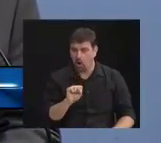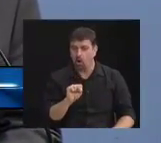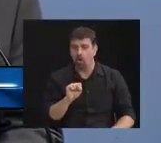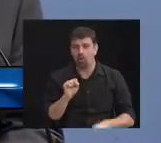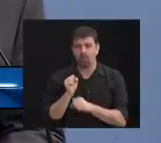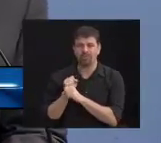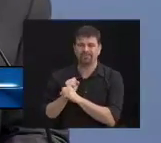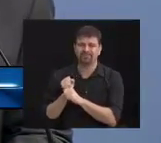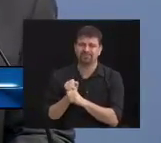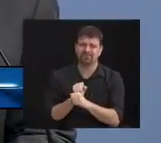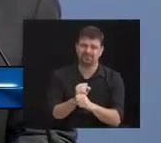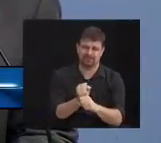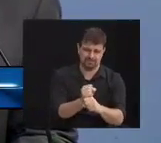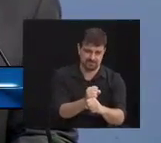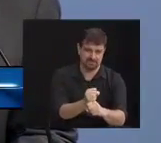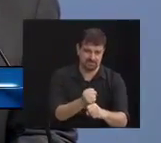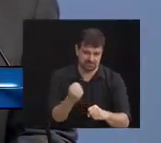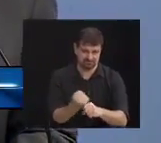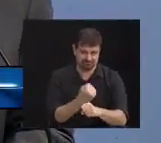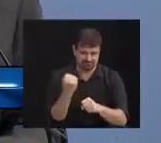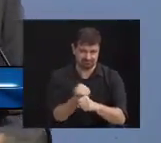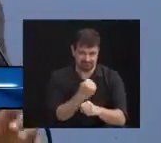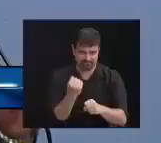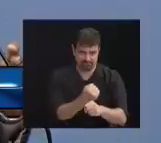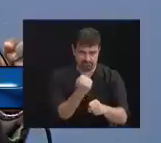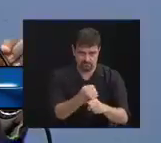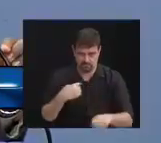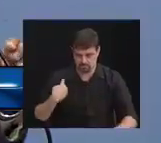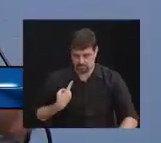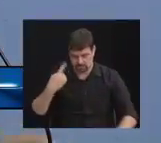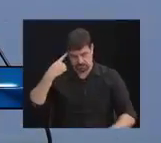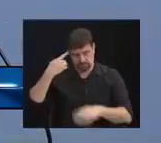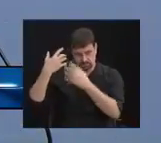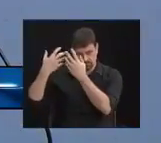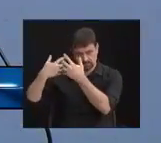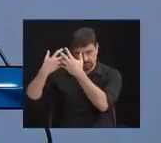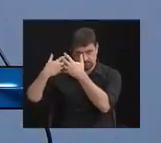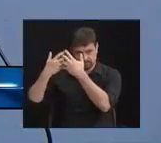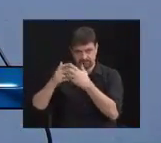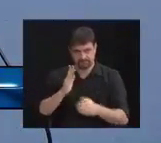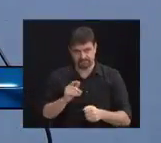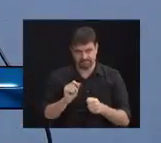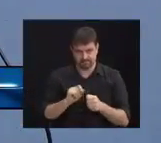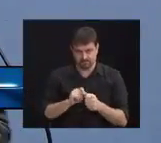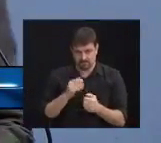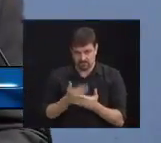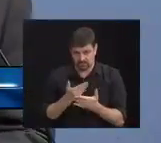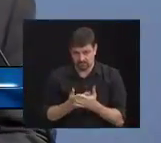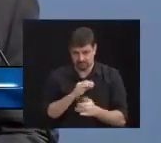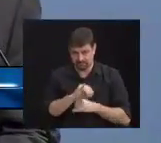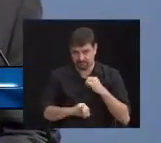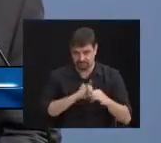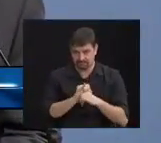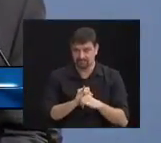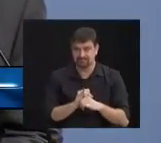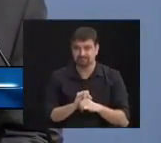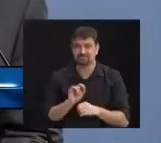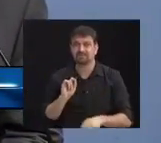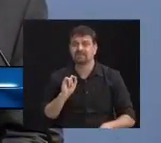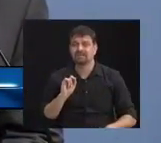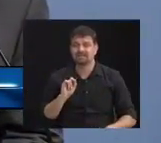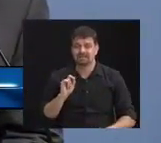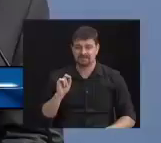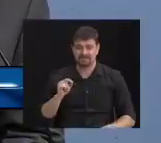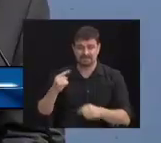construir. Mas é uma realidade, nós precisamos pensar, nós já fizemos estudos, já fiz estudos pela internet, das cidades que têm esse